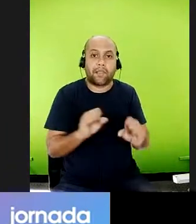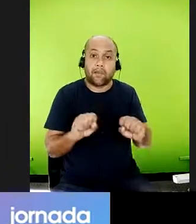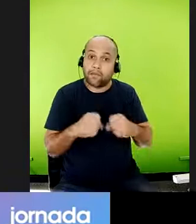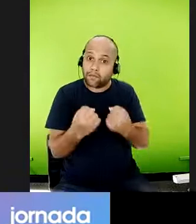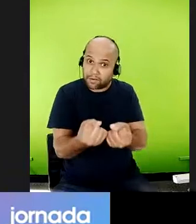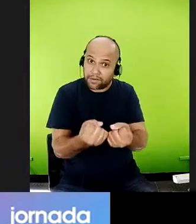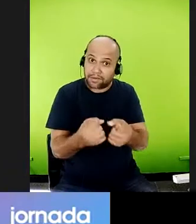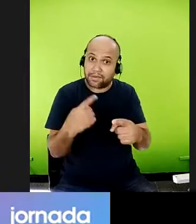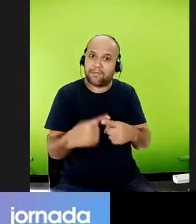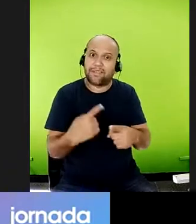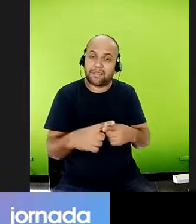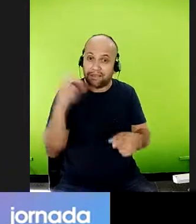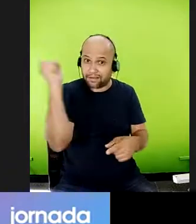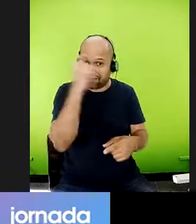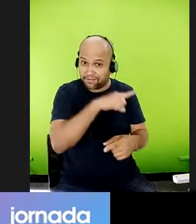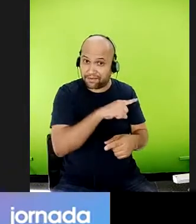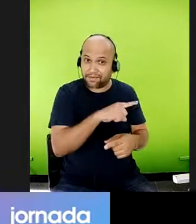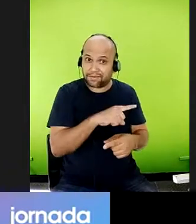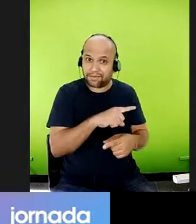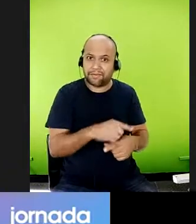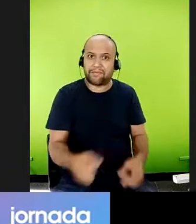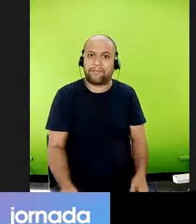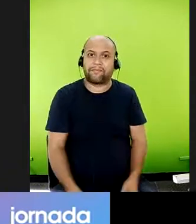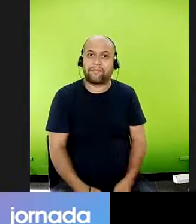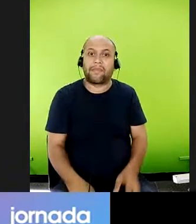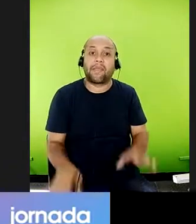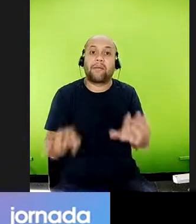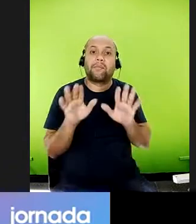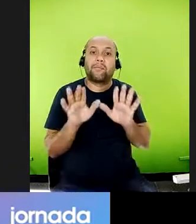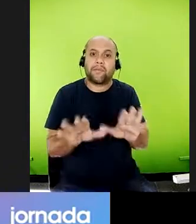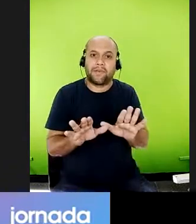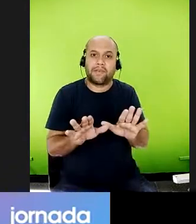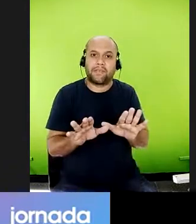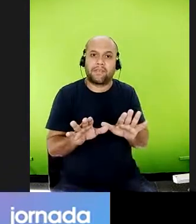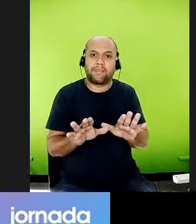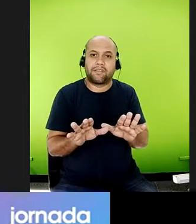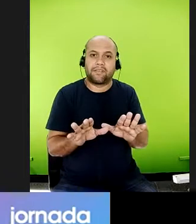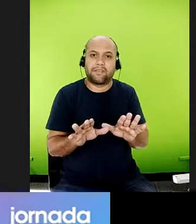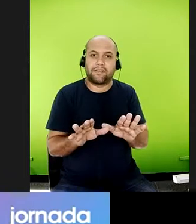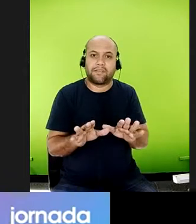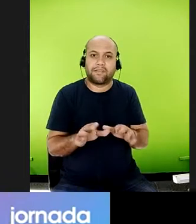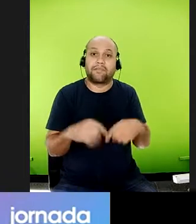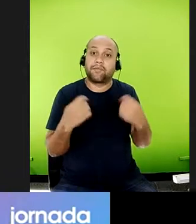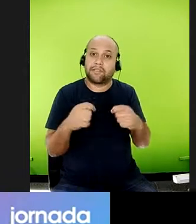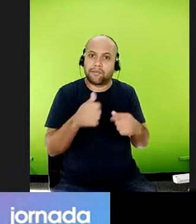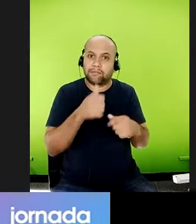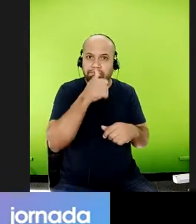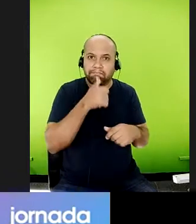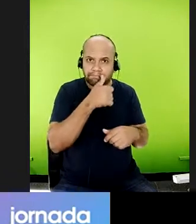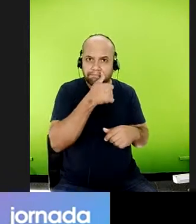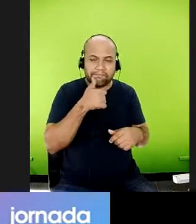porque venta venta feio de vez em quando mas comprar grampo bom